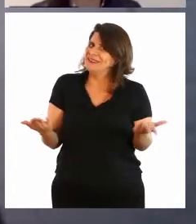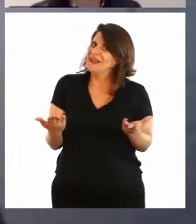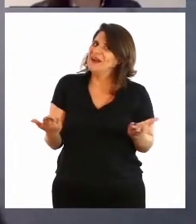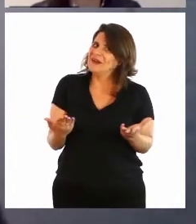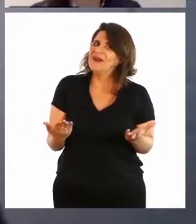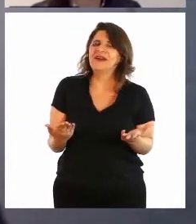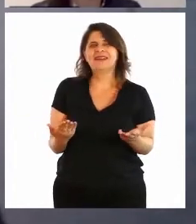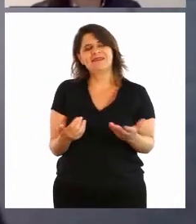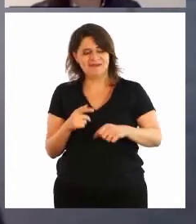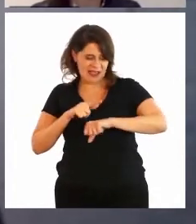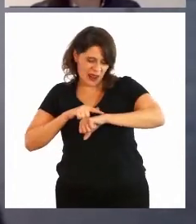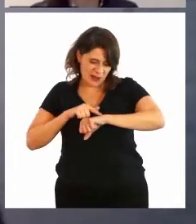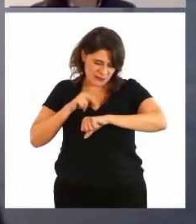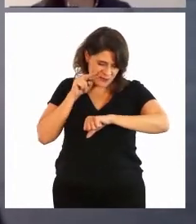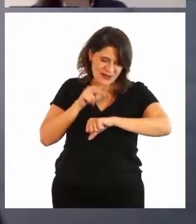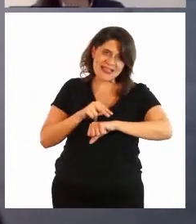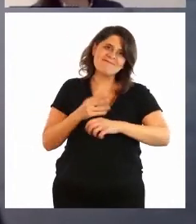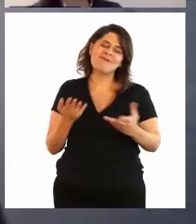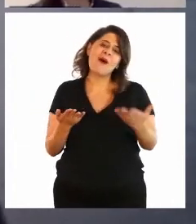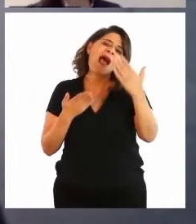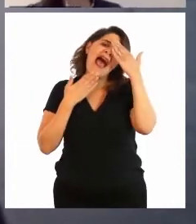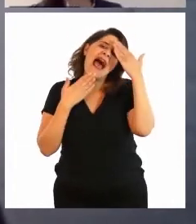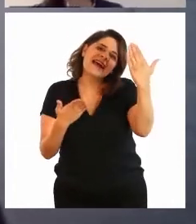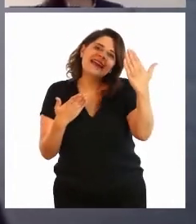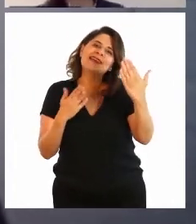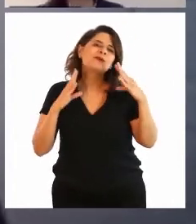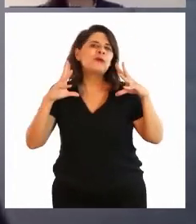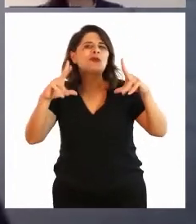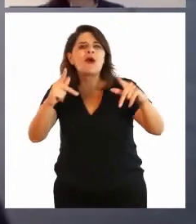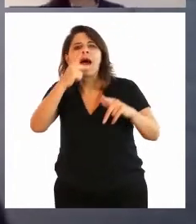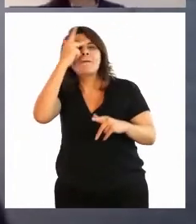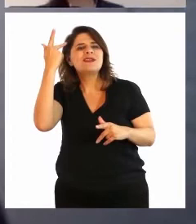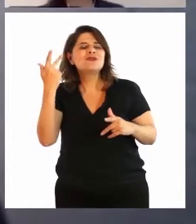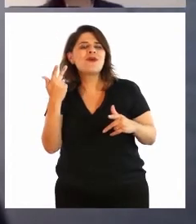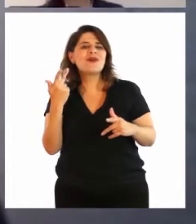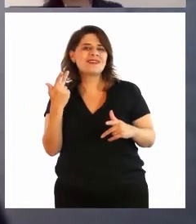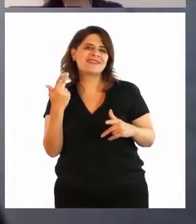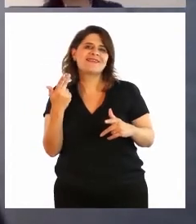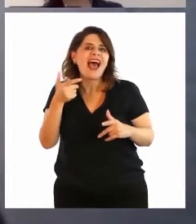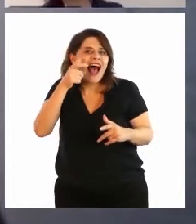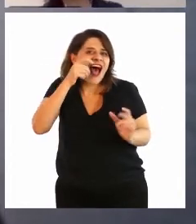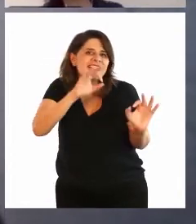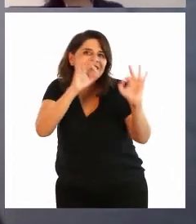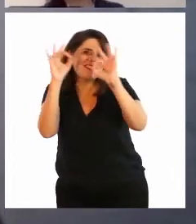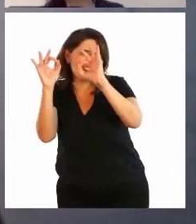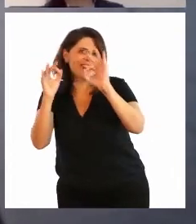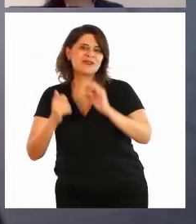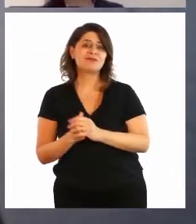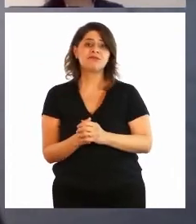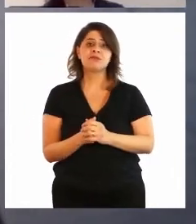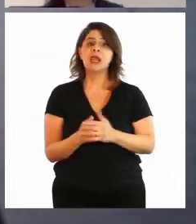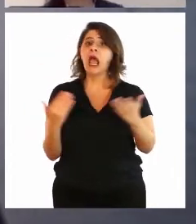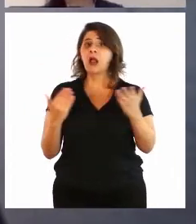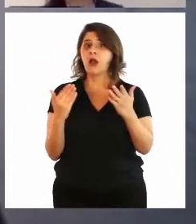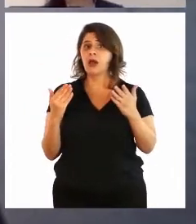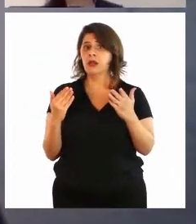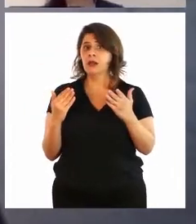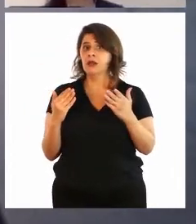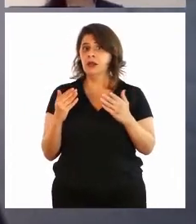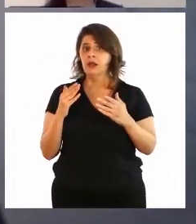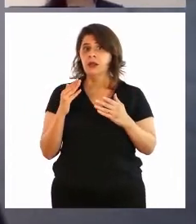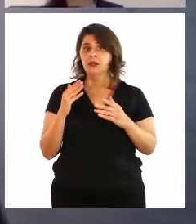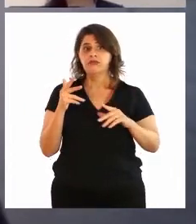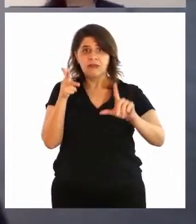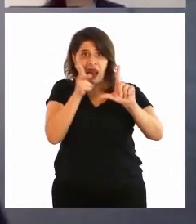as pessoas que se inscreveram e que nos assistiram hoje. Antes da gente encerrar a transmissão, eu vou pedir só